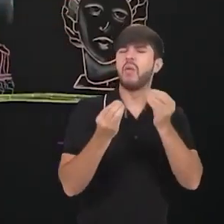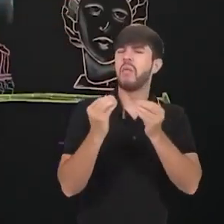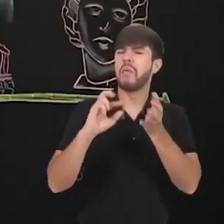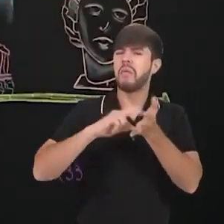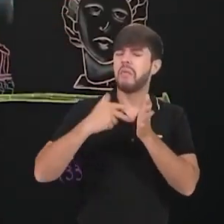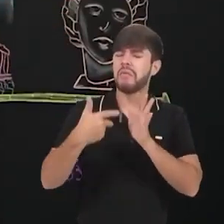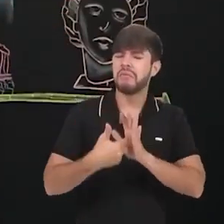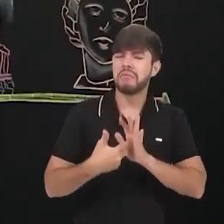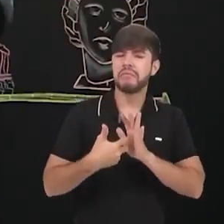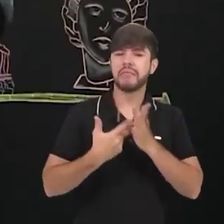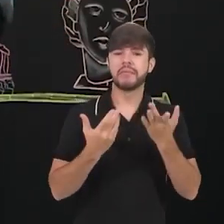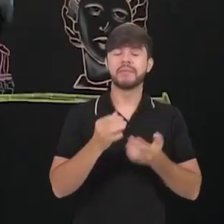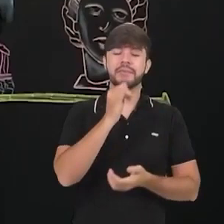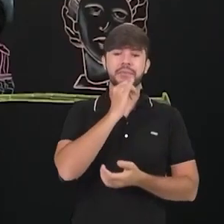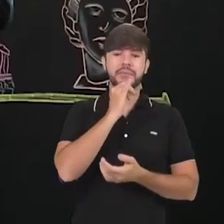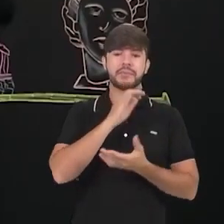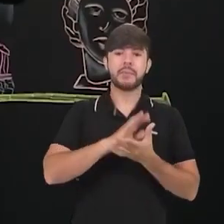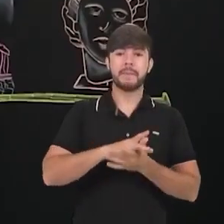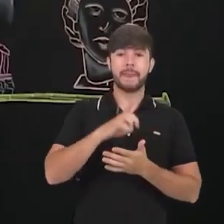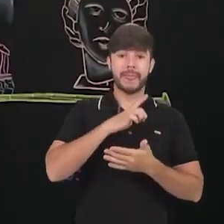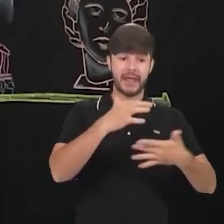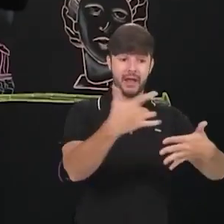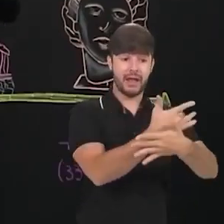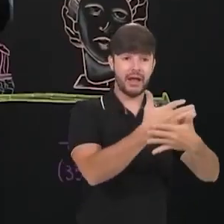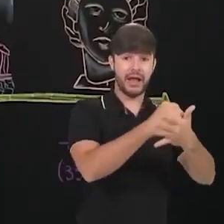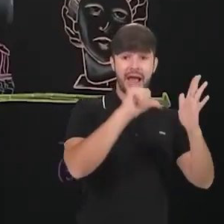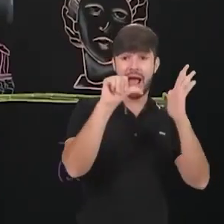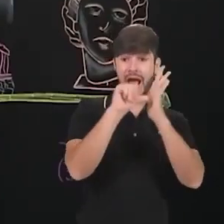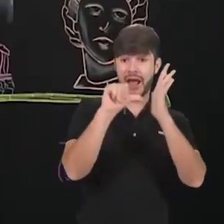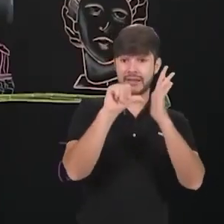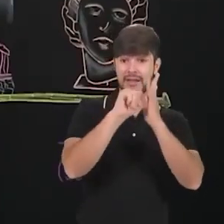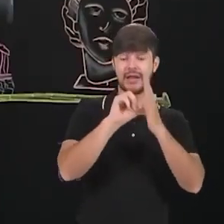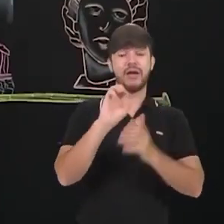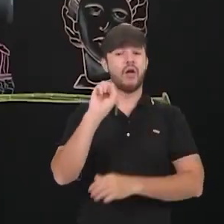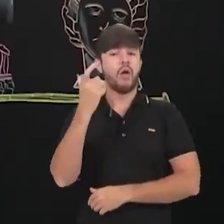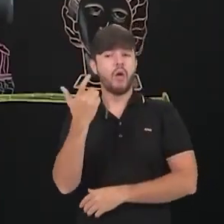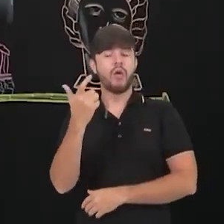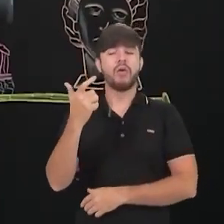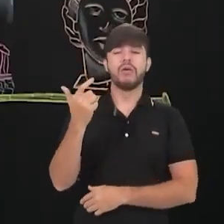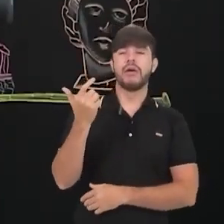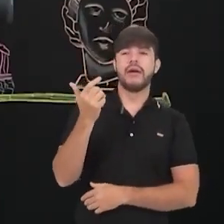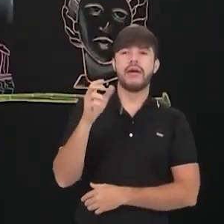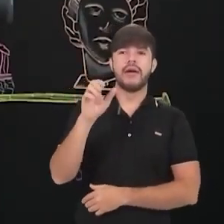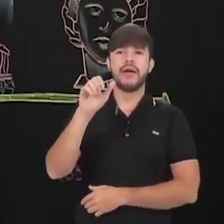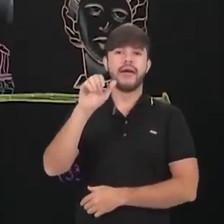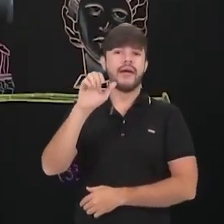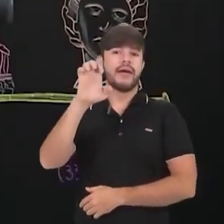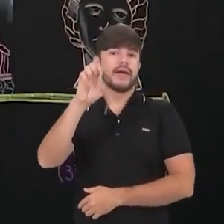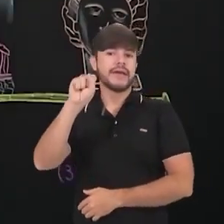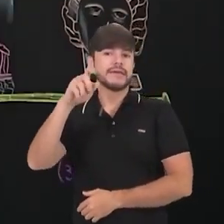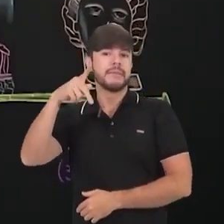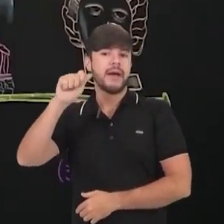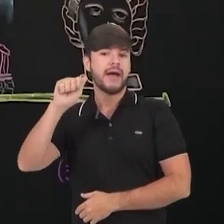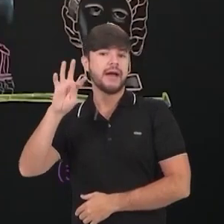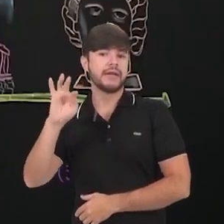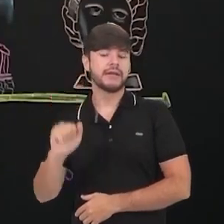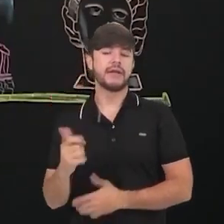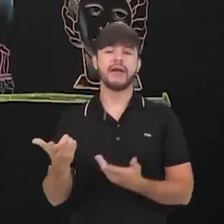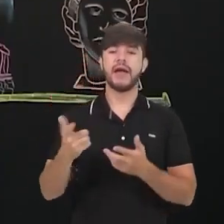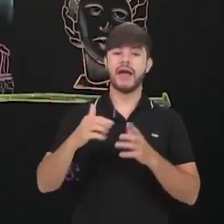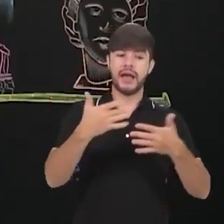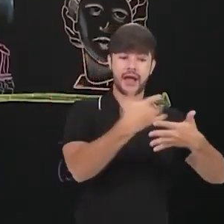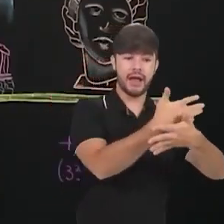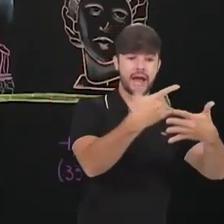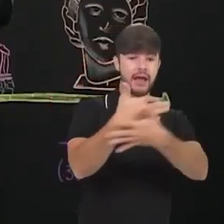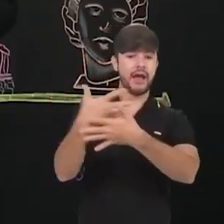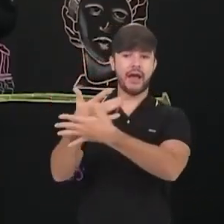Olha que interessante. Existia, por exemplo, uma cidade, Atenas, outra Esparta, outra Micenas. Cada cidade dessa era como se fosse um